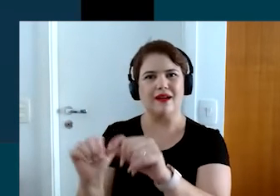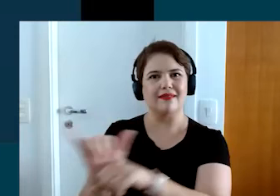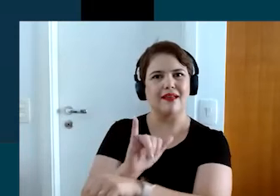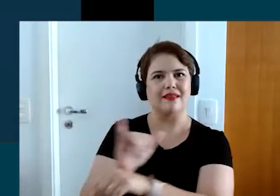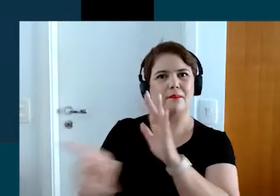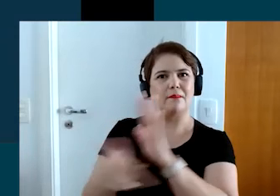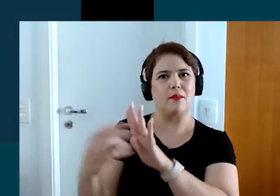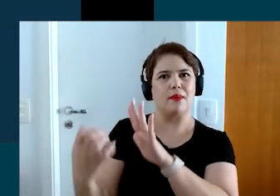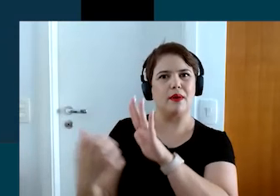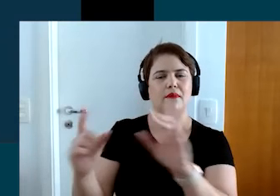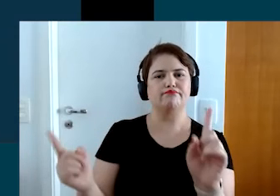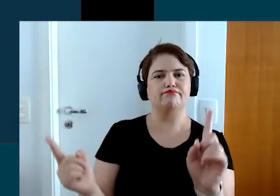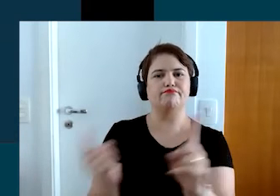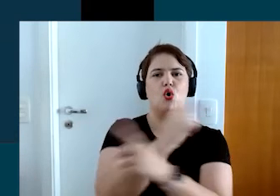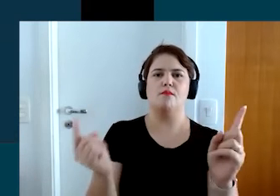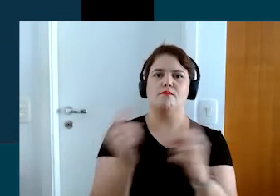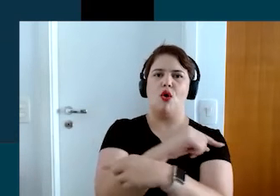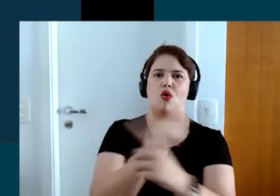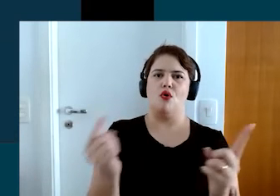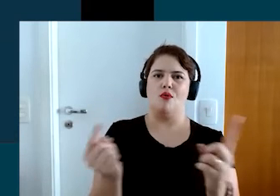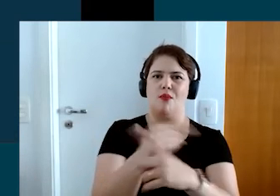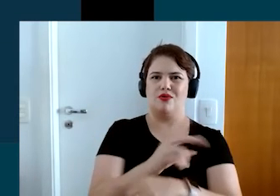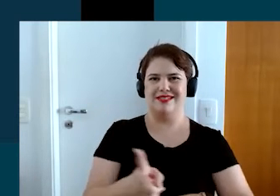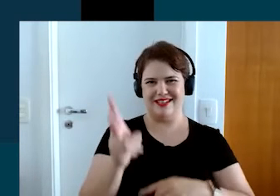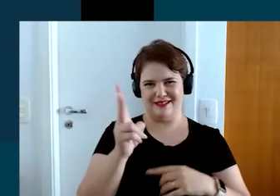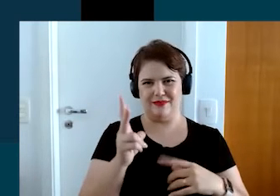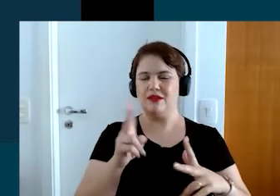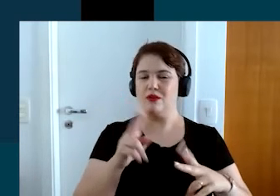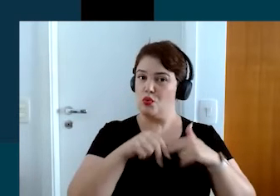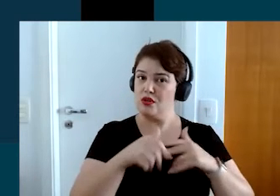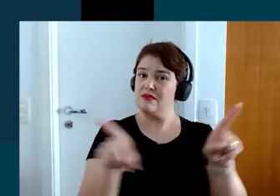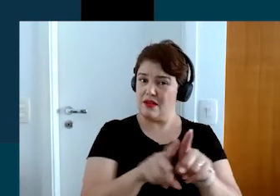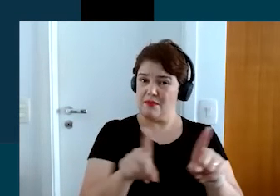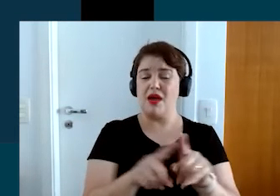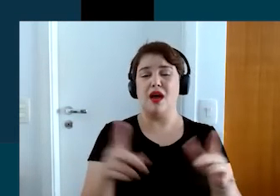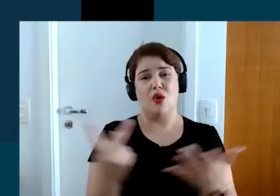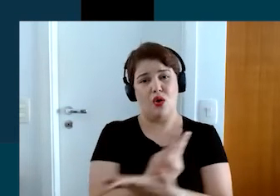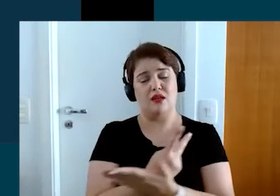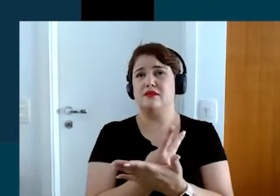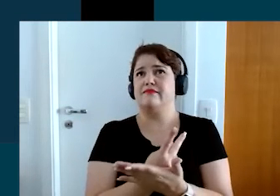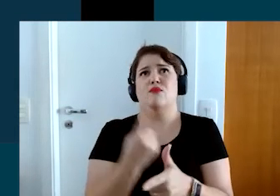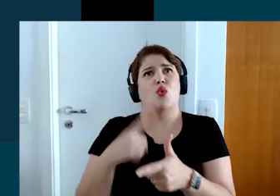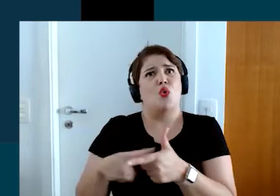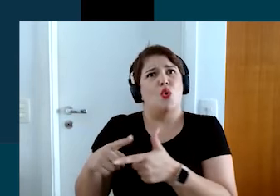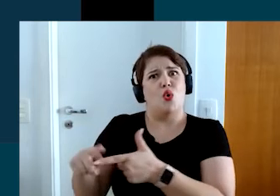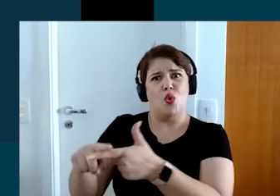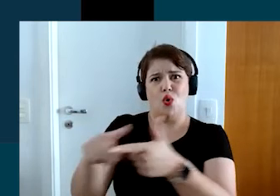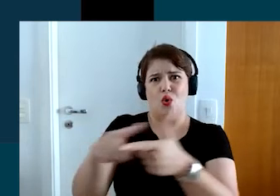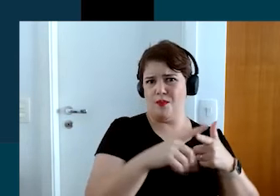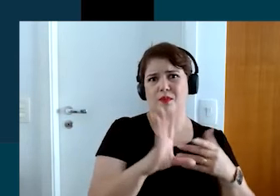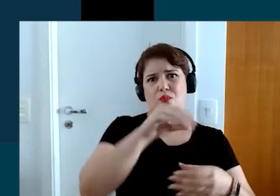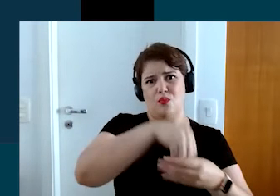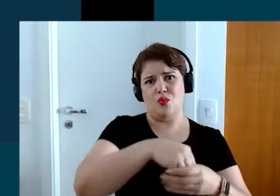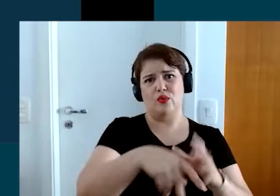da empresa, né, para ajudar a empresa a alcançar o sucesso. Então, isso também gera vários problemas e vários gaps ali com o time, né? Falta